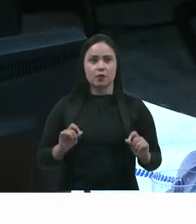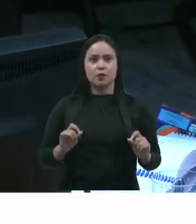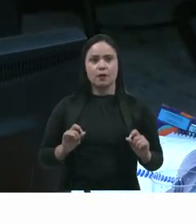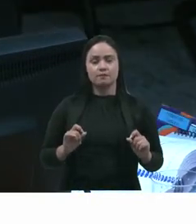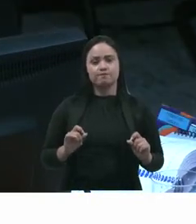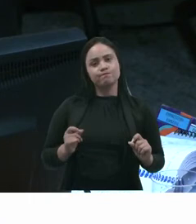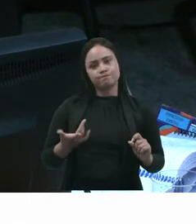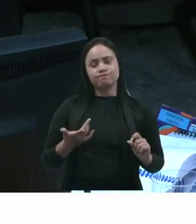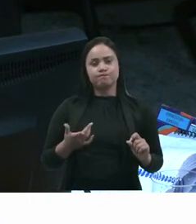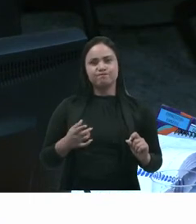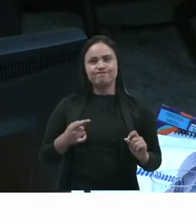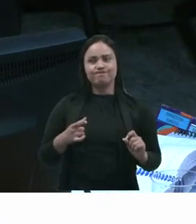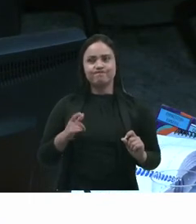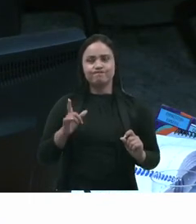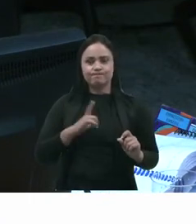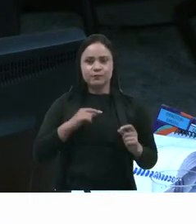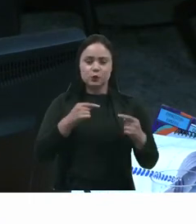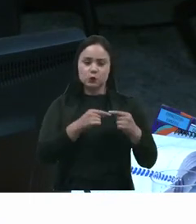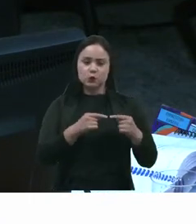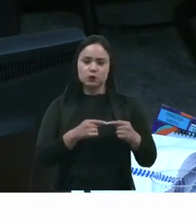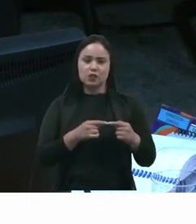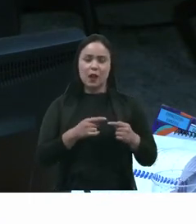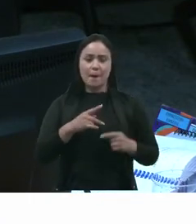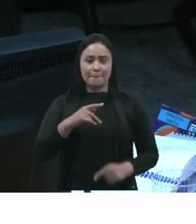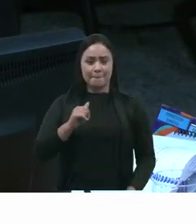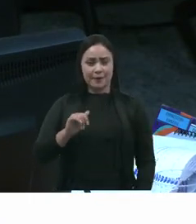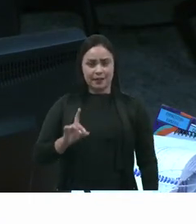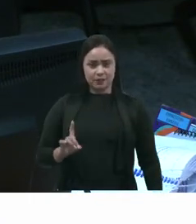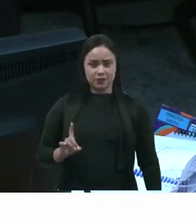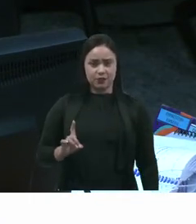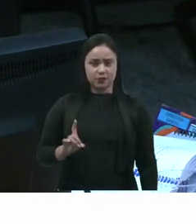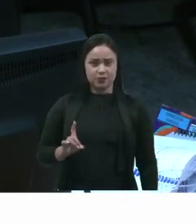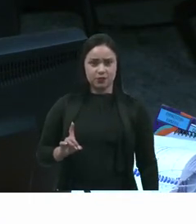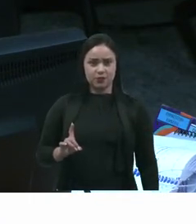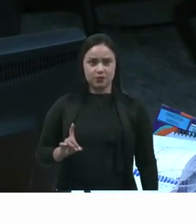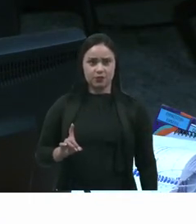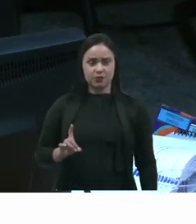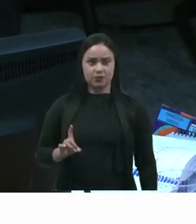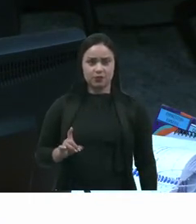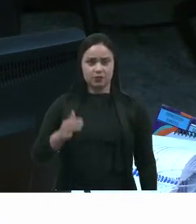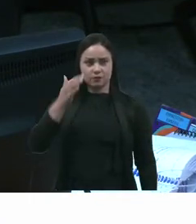e são contundentes. No caso do PAD,